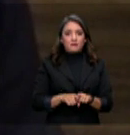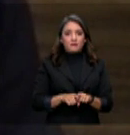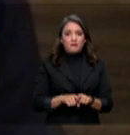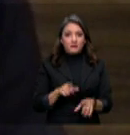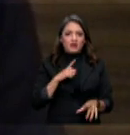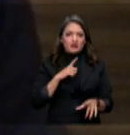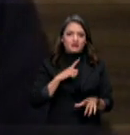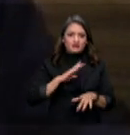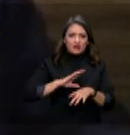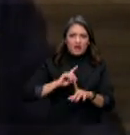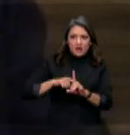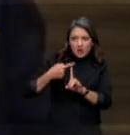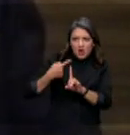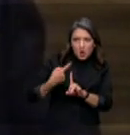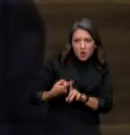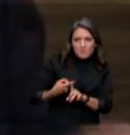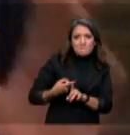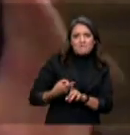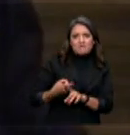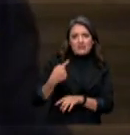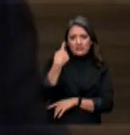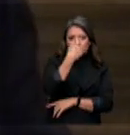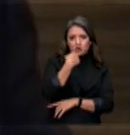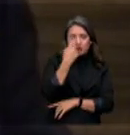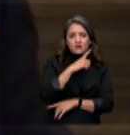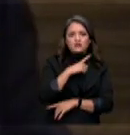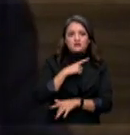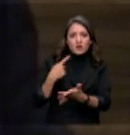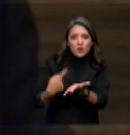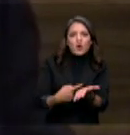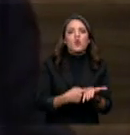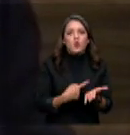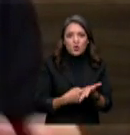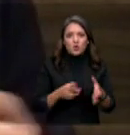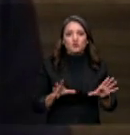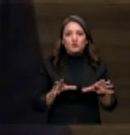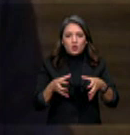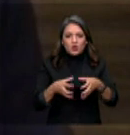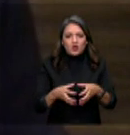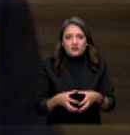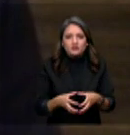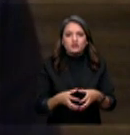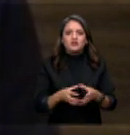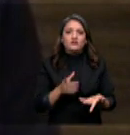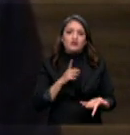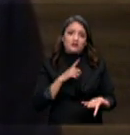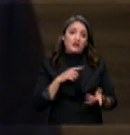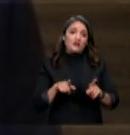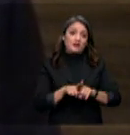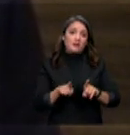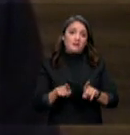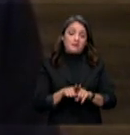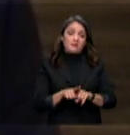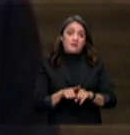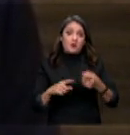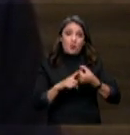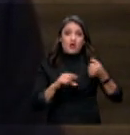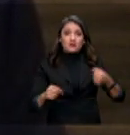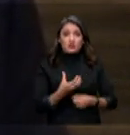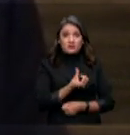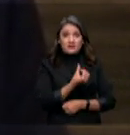horas extras, aplica-se o acordo coletivo e, consequentemente, o artigo 62.1 da